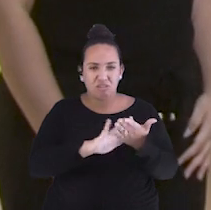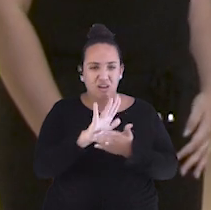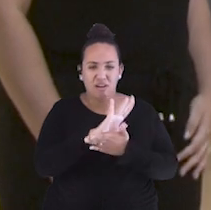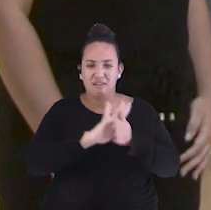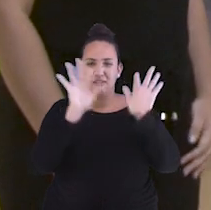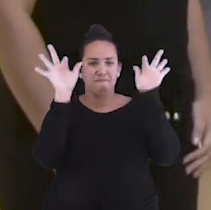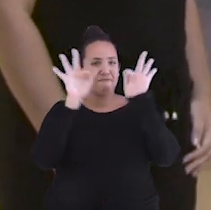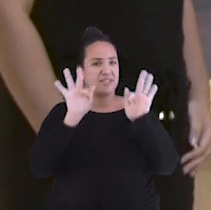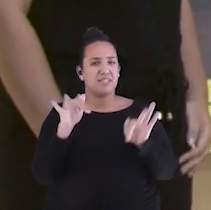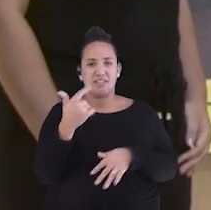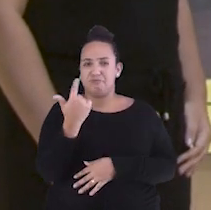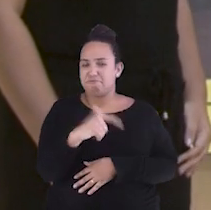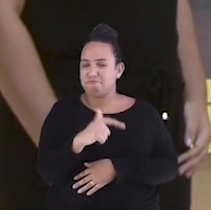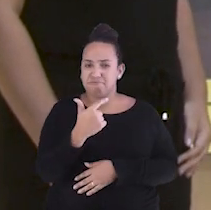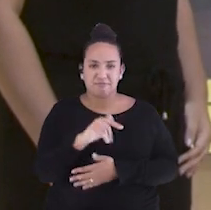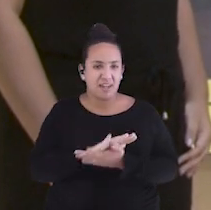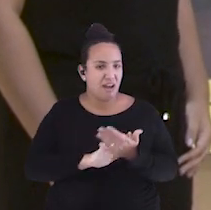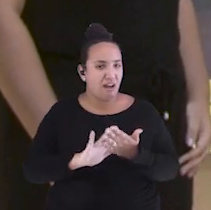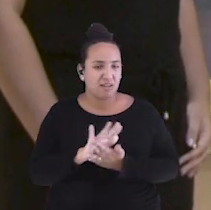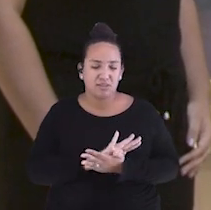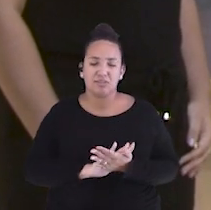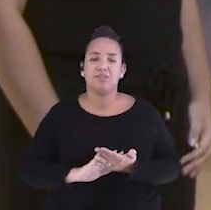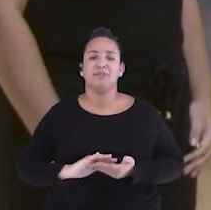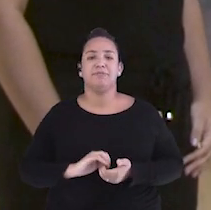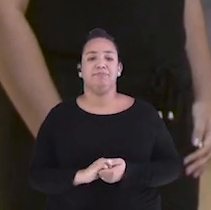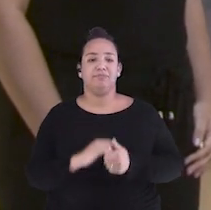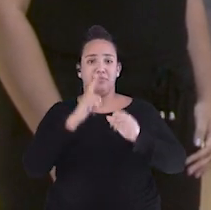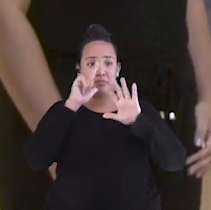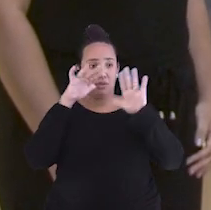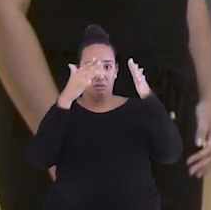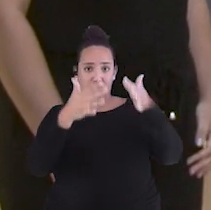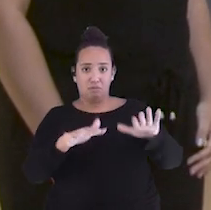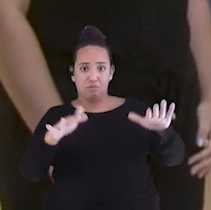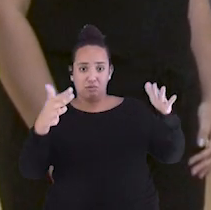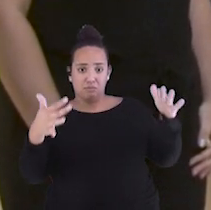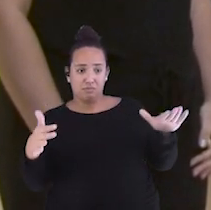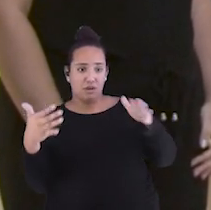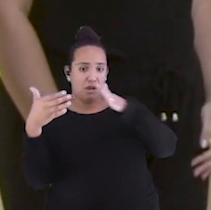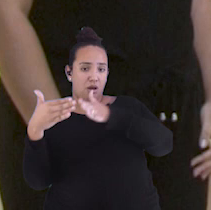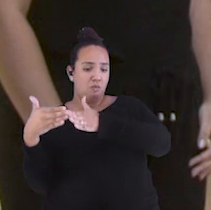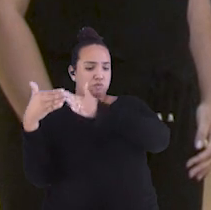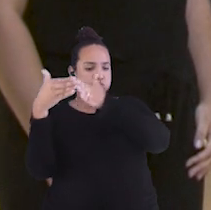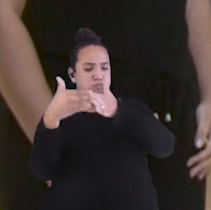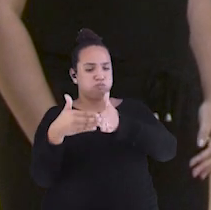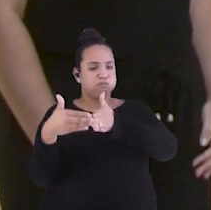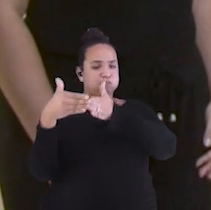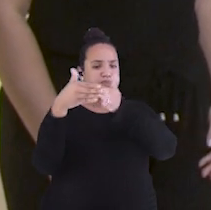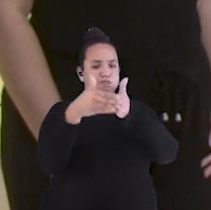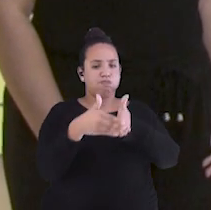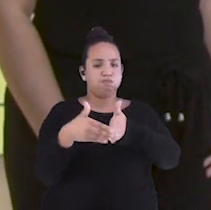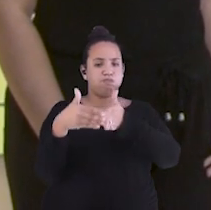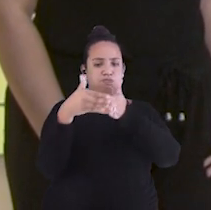sem felicidade. Eles atravessavam os oceanos nesses navios.